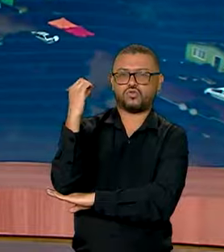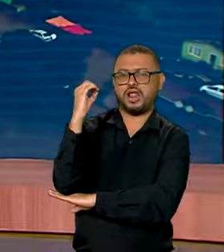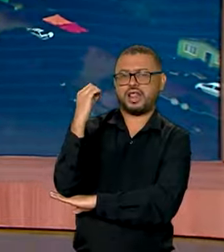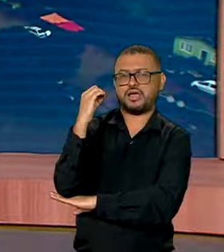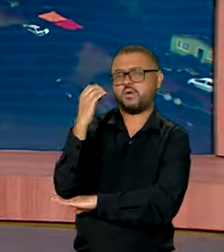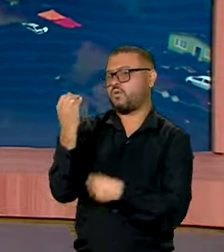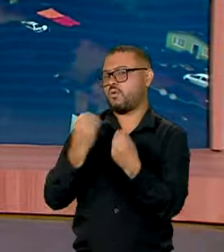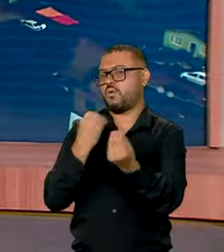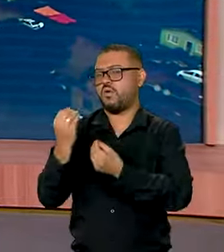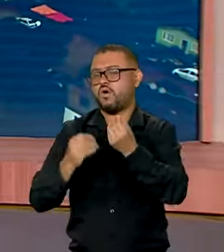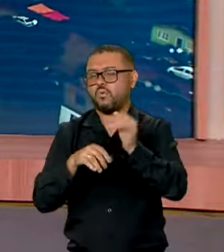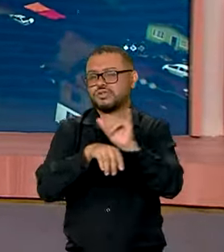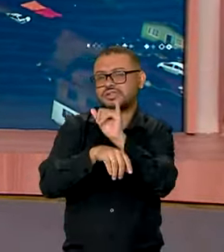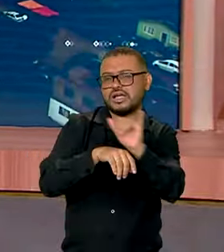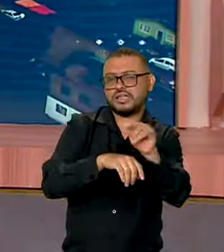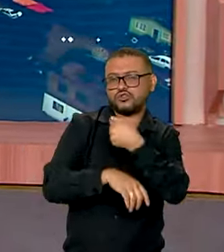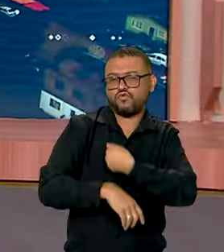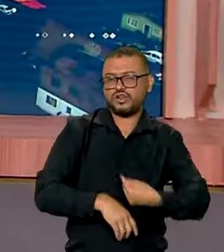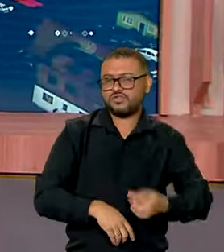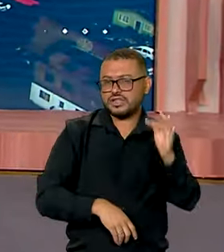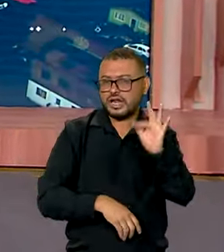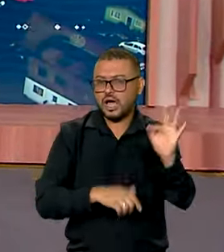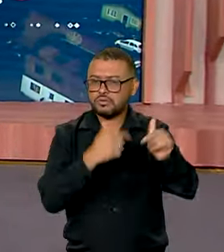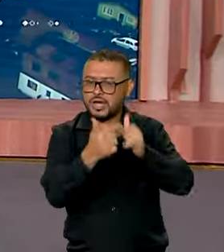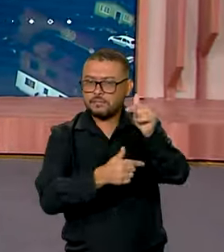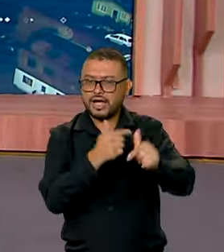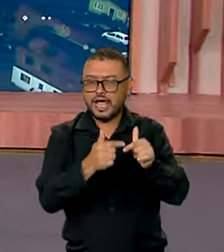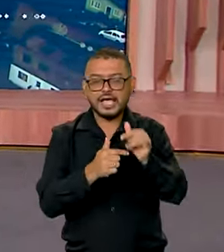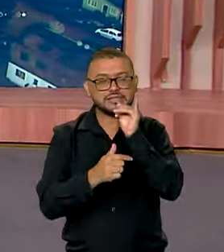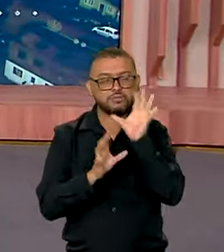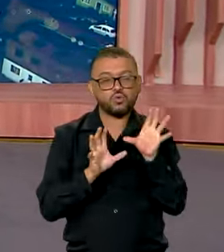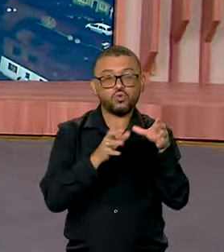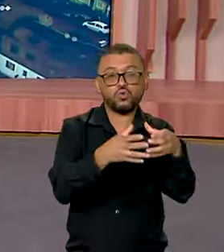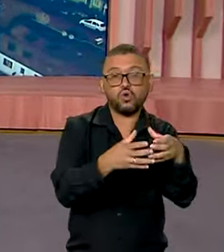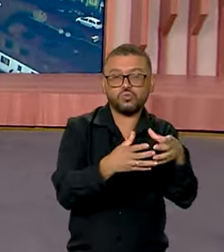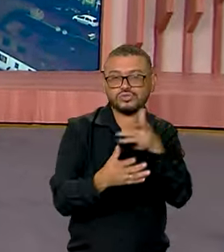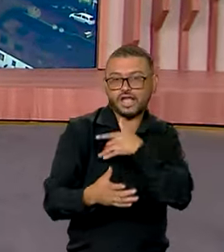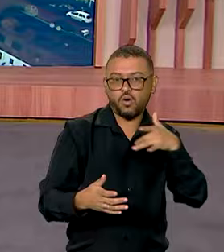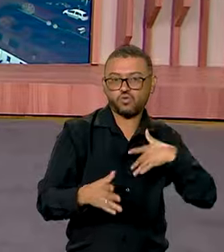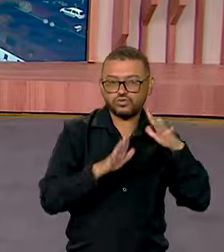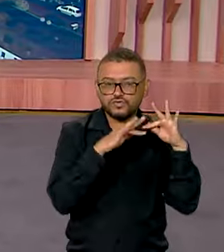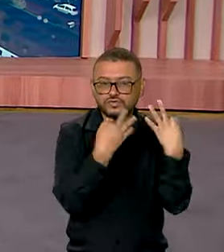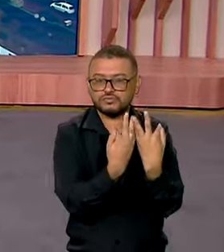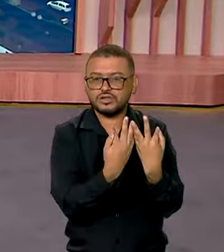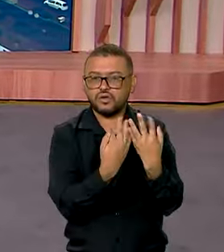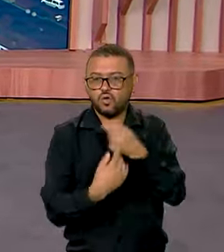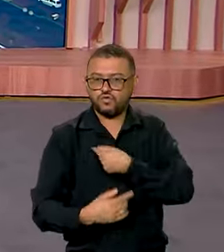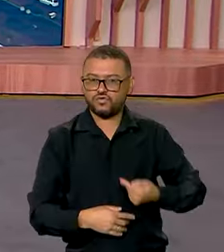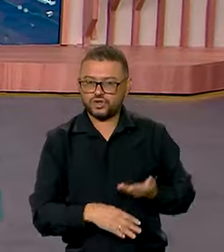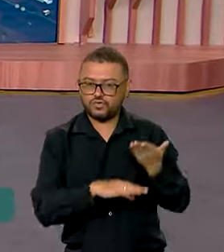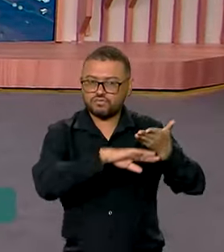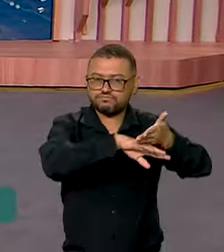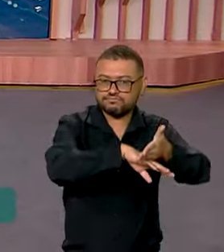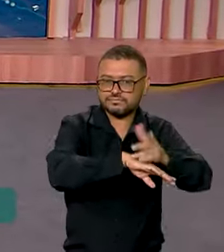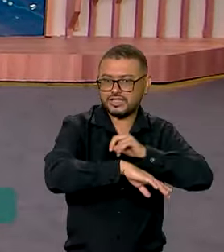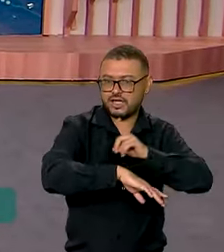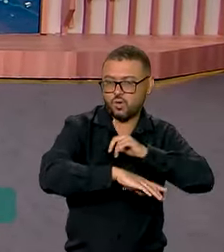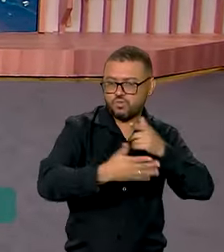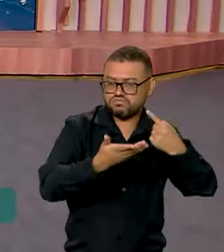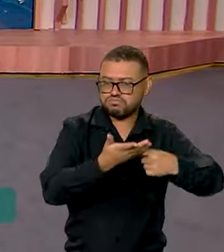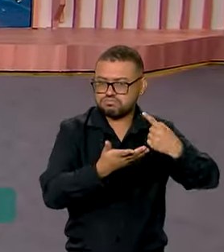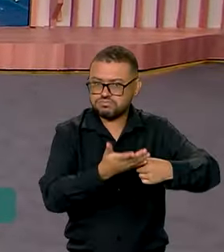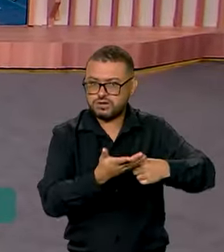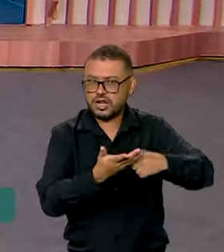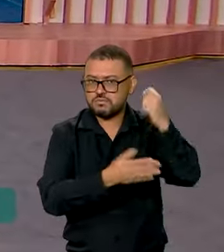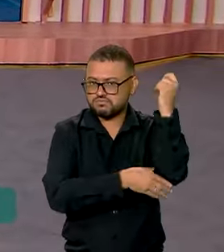saber como estão as ações federais por lá. Equipes de saúde da família, do governo federal e do estado do Rio Grande do Sul se reúnem